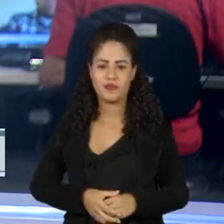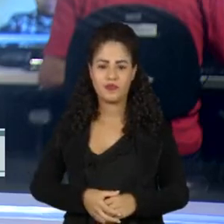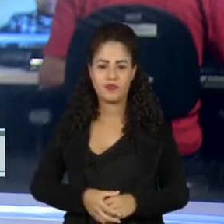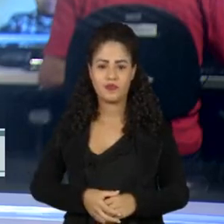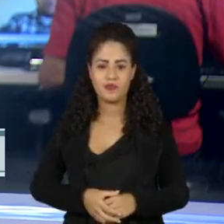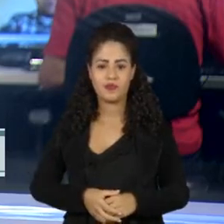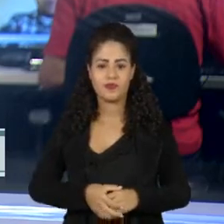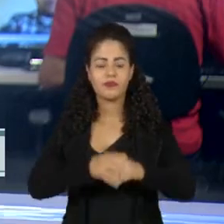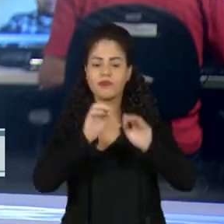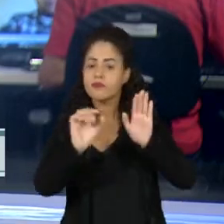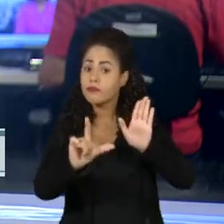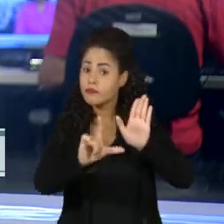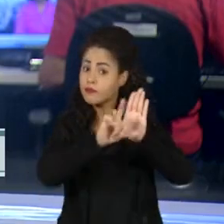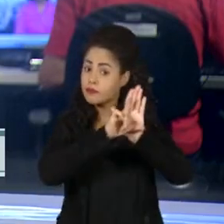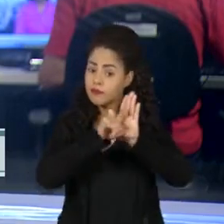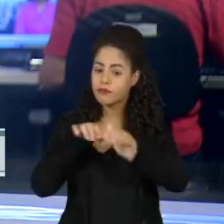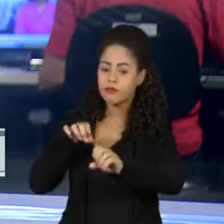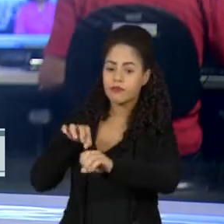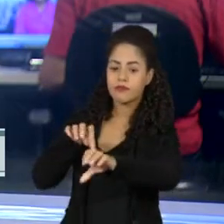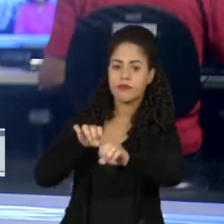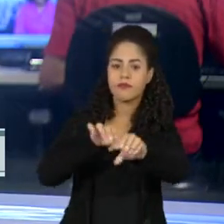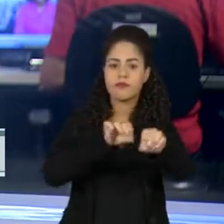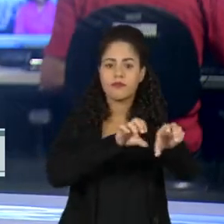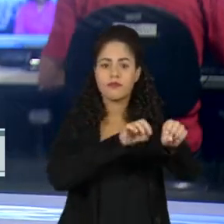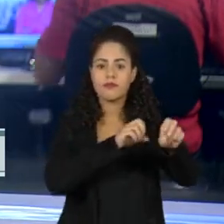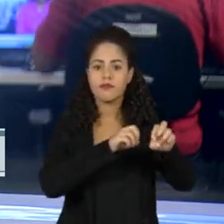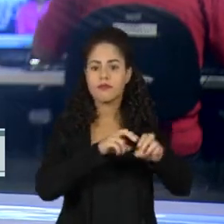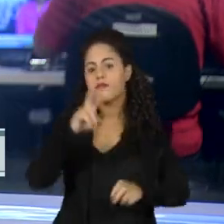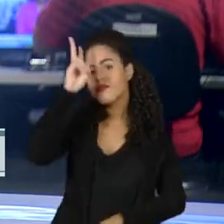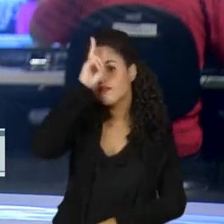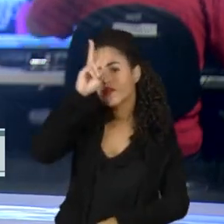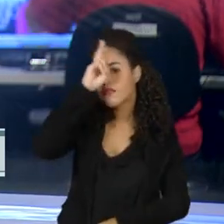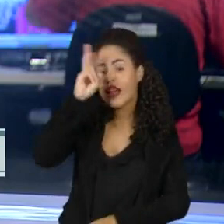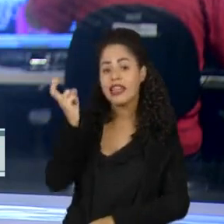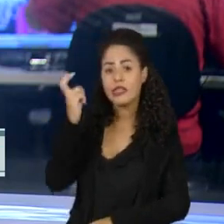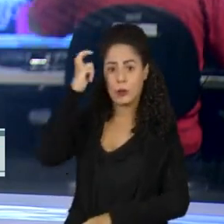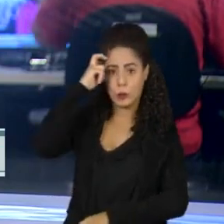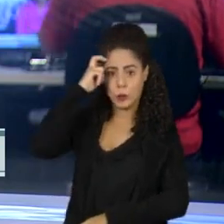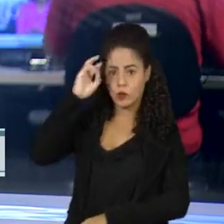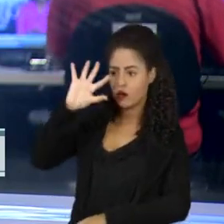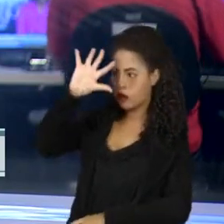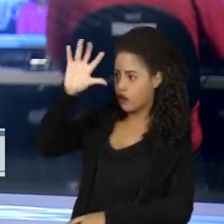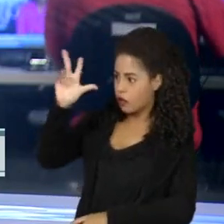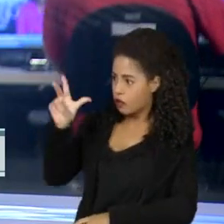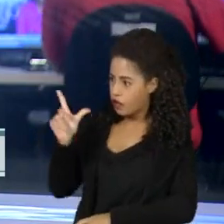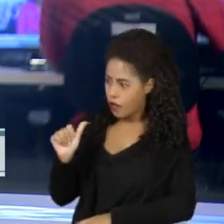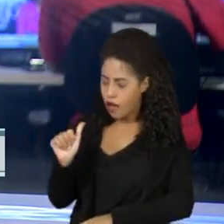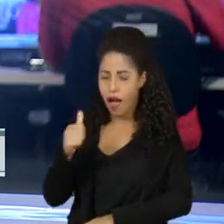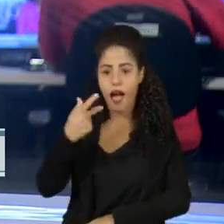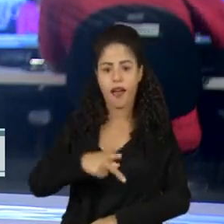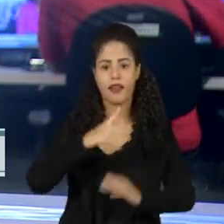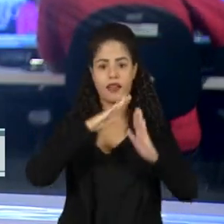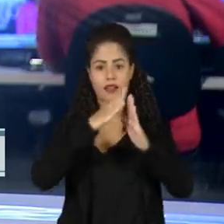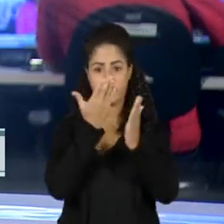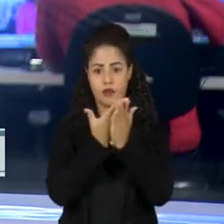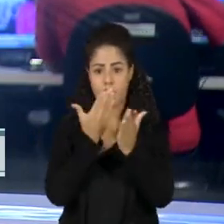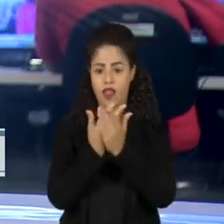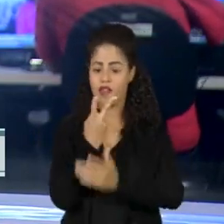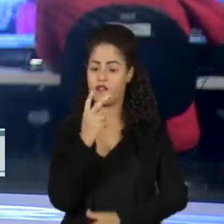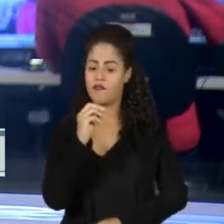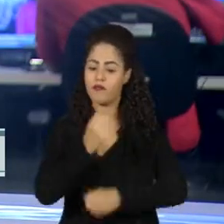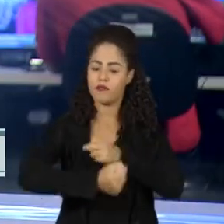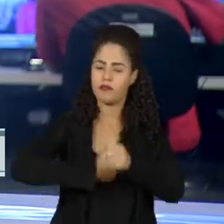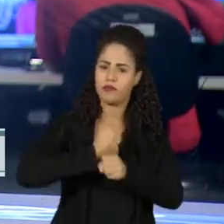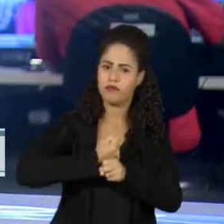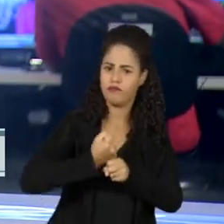A lei que garante o ensino de história e da cultura africana nas escolas do Brasil completou 20 anos, com